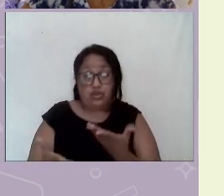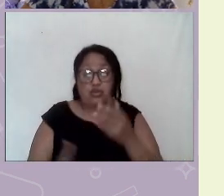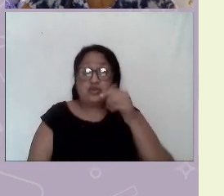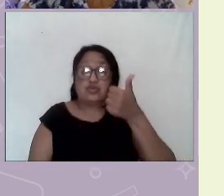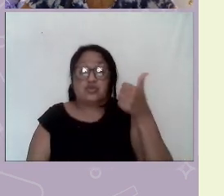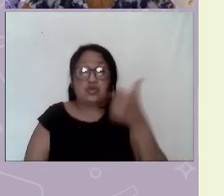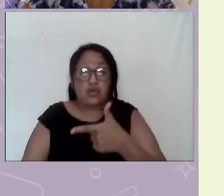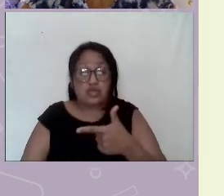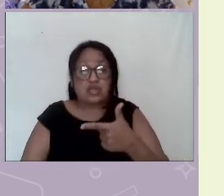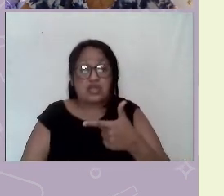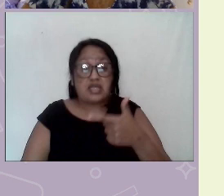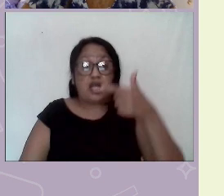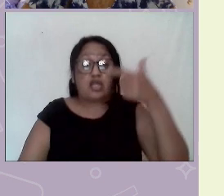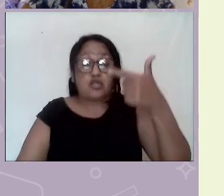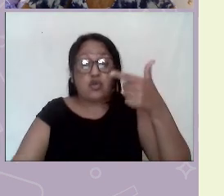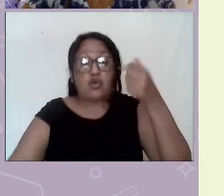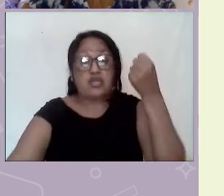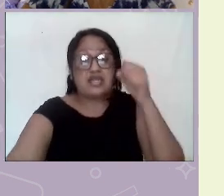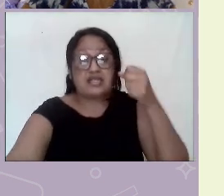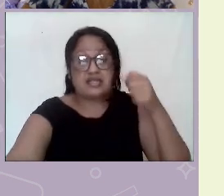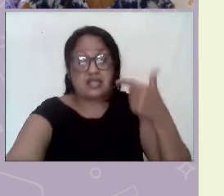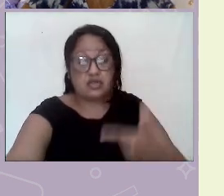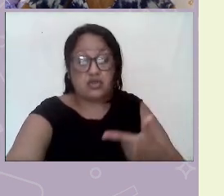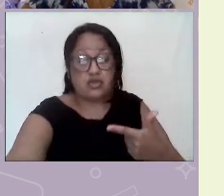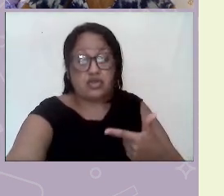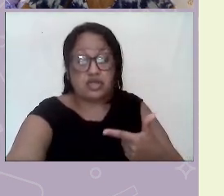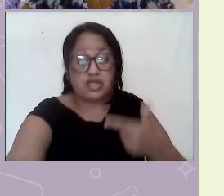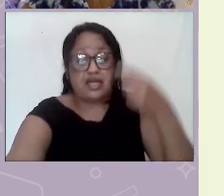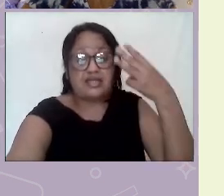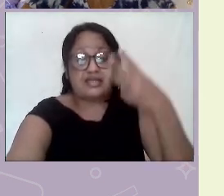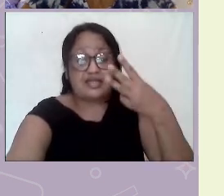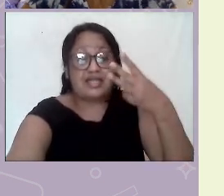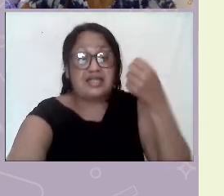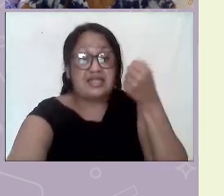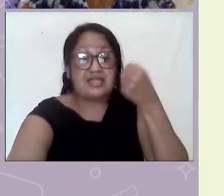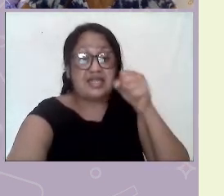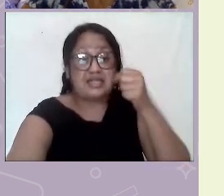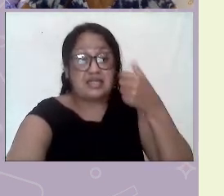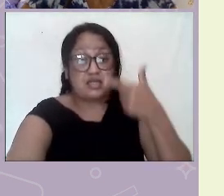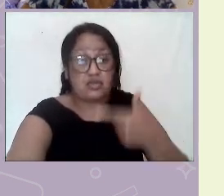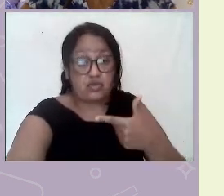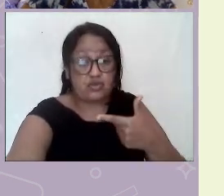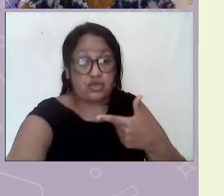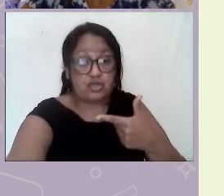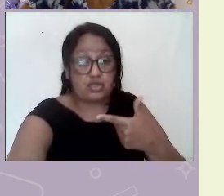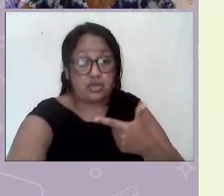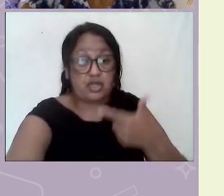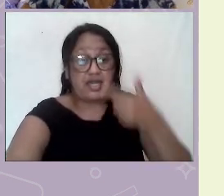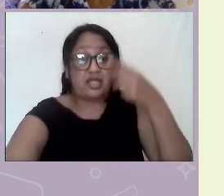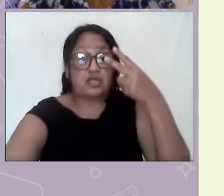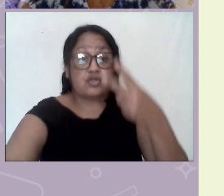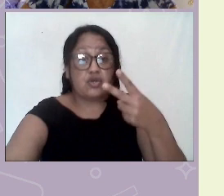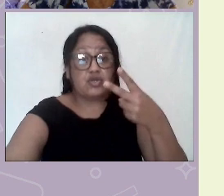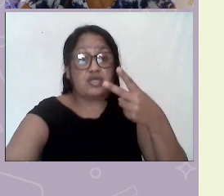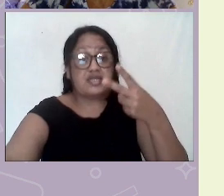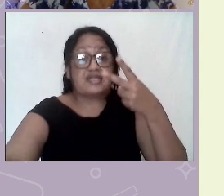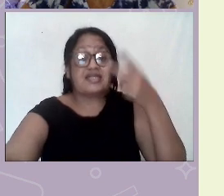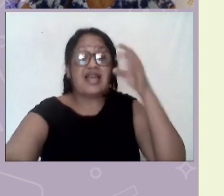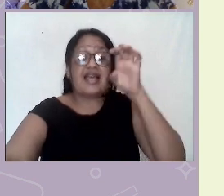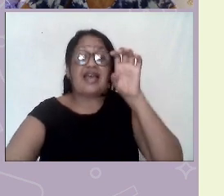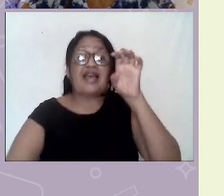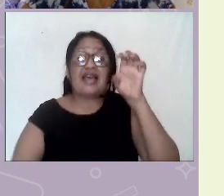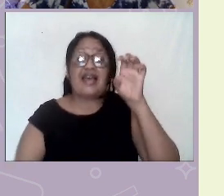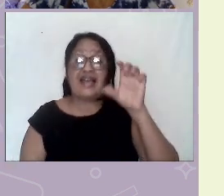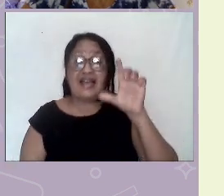2S2 2P6 3S2 ele tem 2 elétrons na sua última camada no seu último